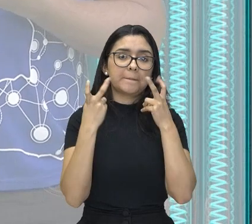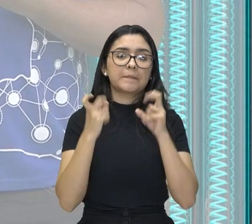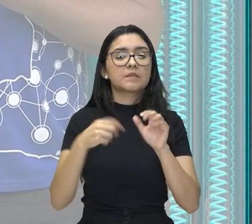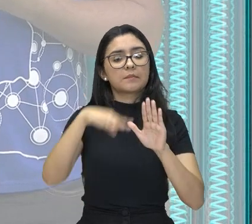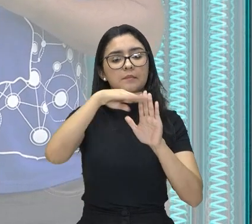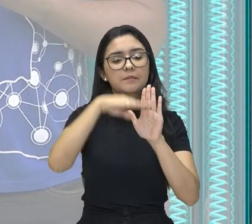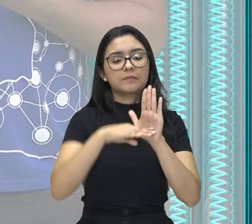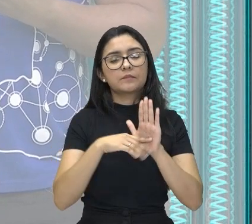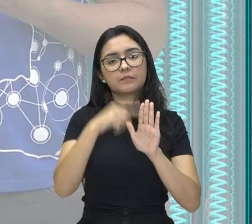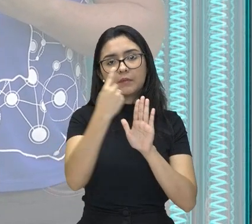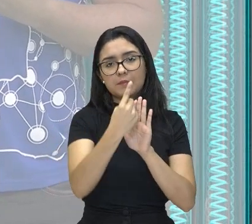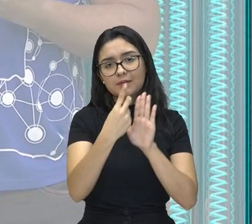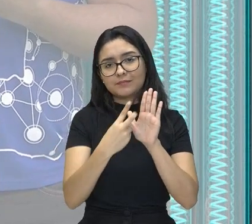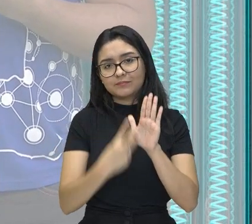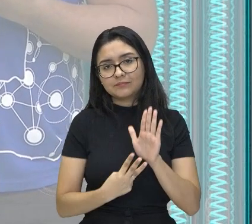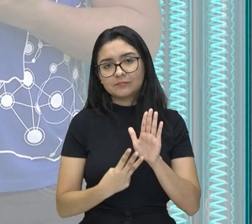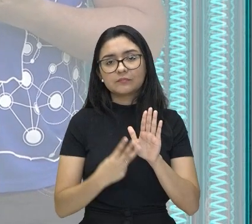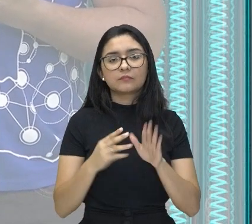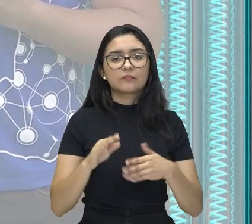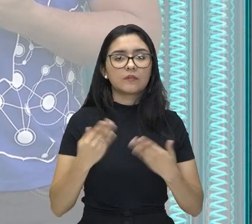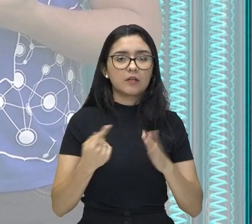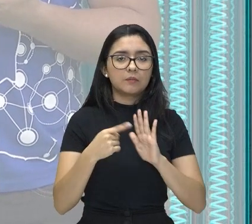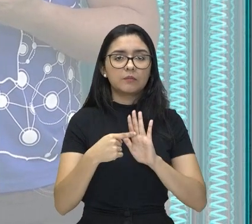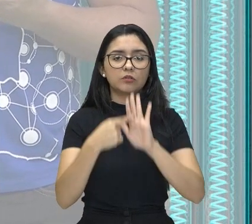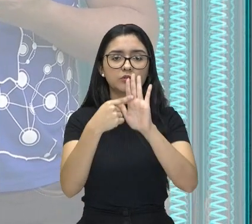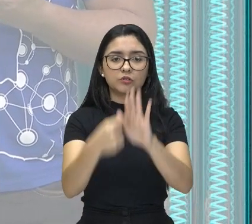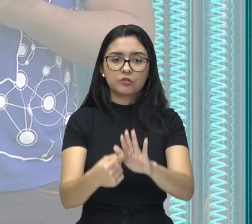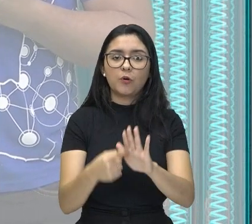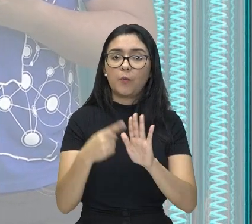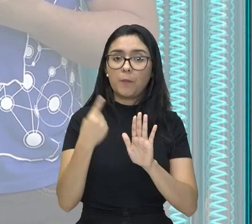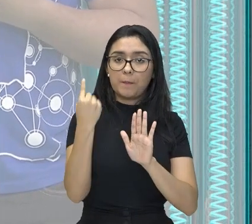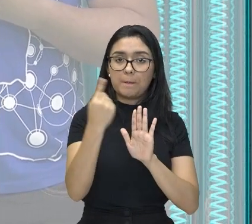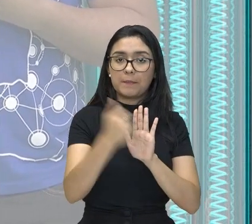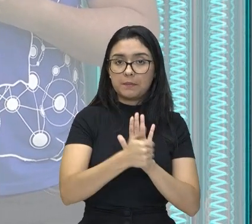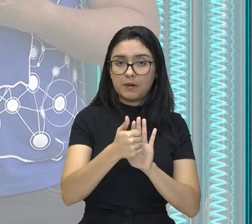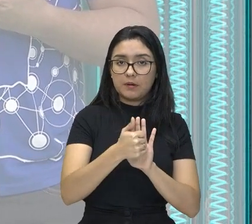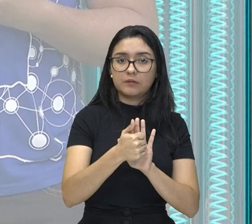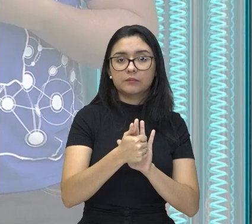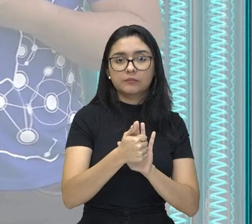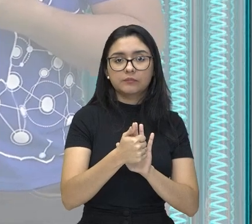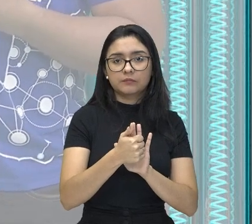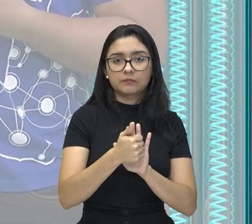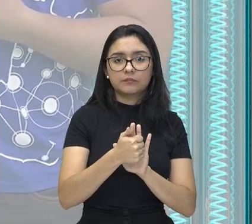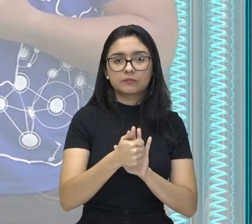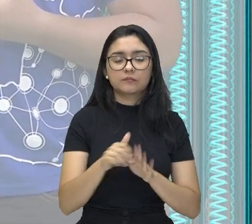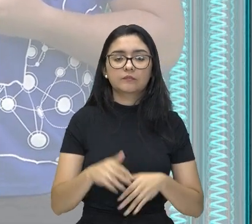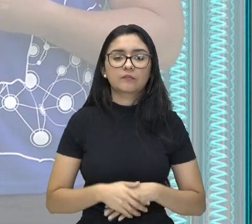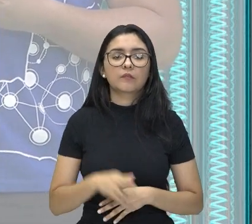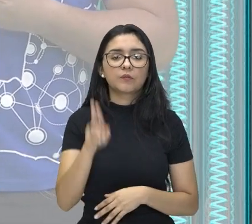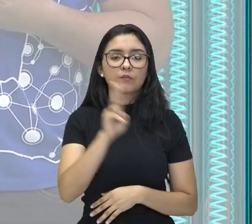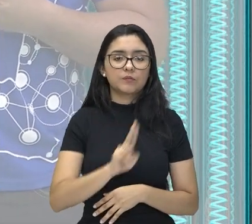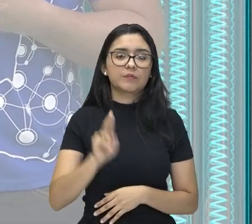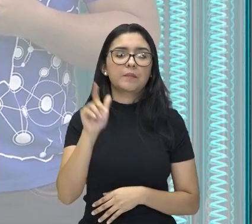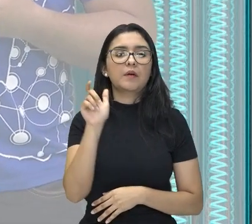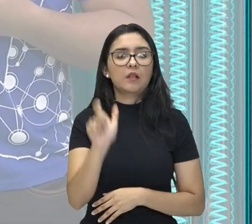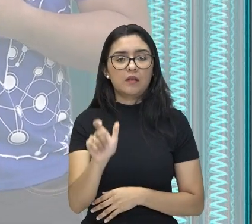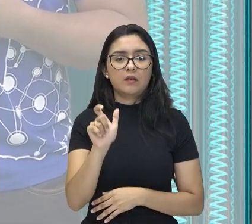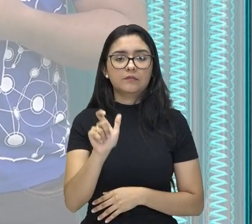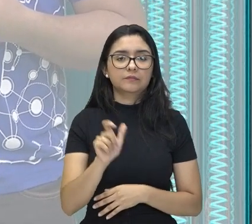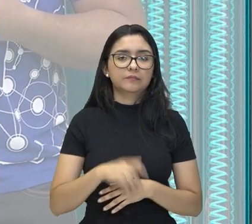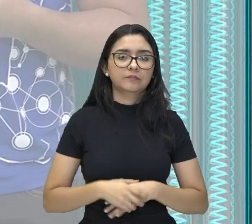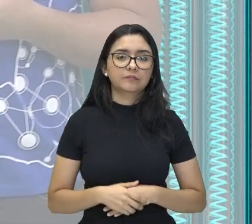ordem para os argumentos. Ele apresentou este aqui e ele introduz o primeiro argumento utilizando a